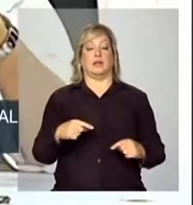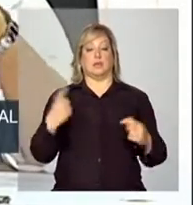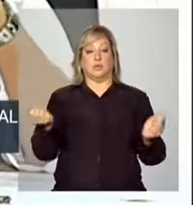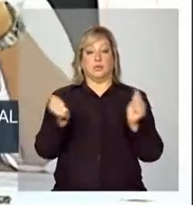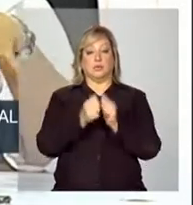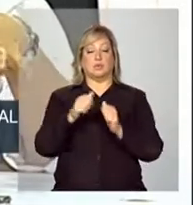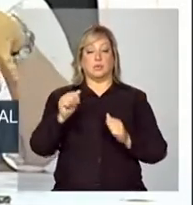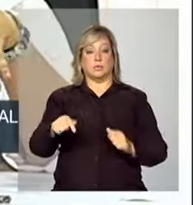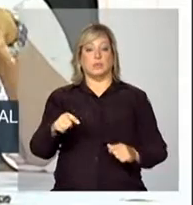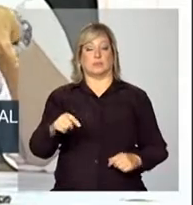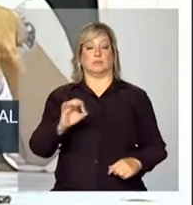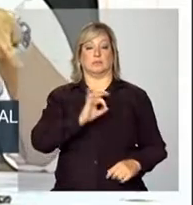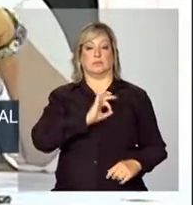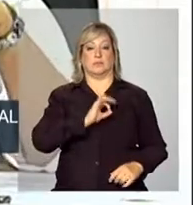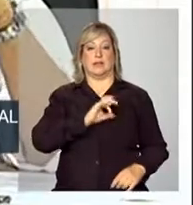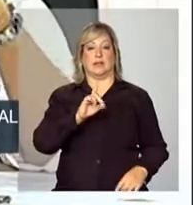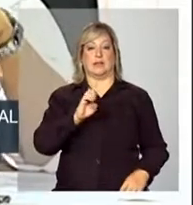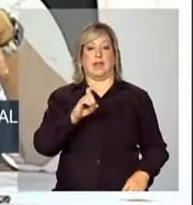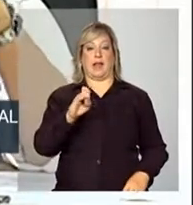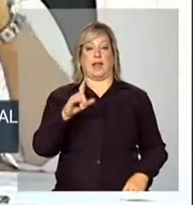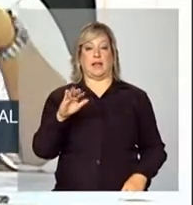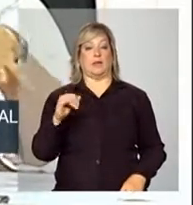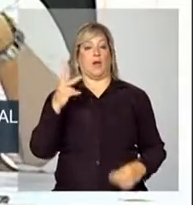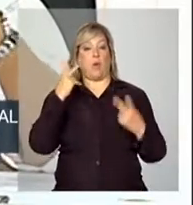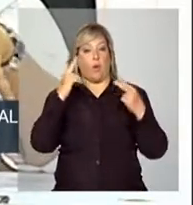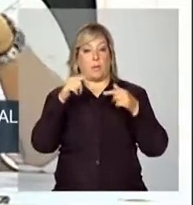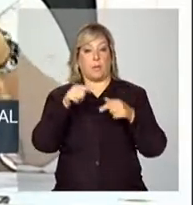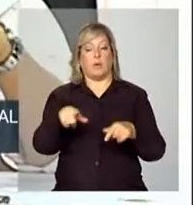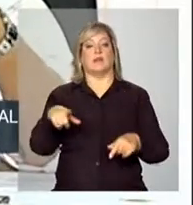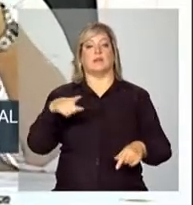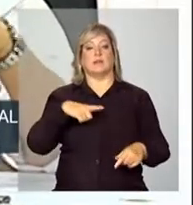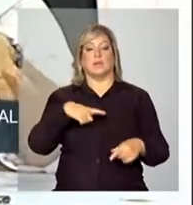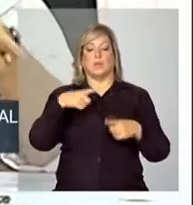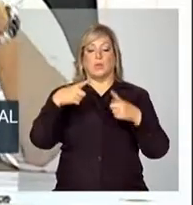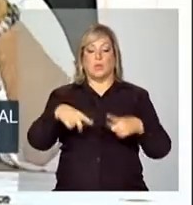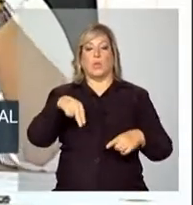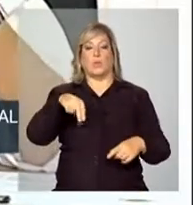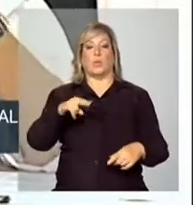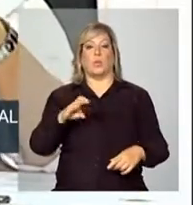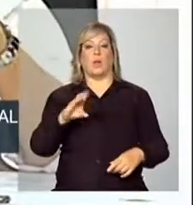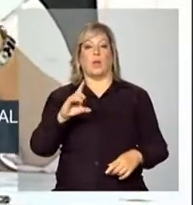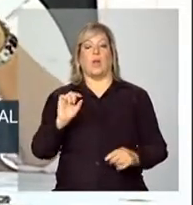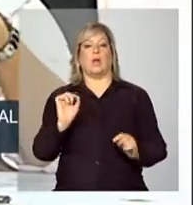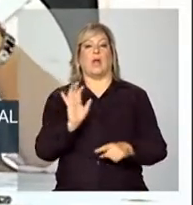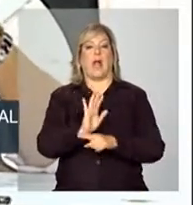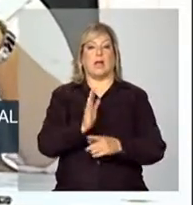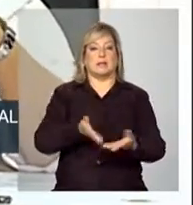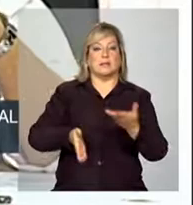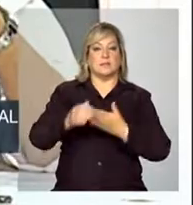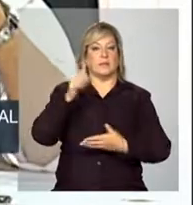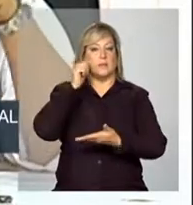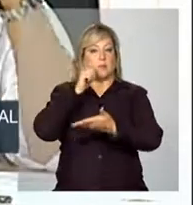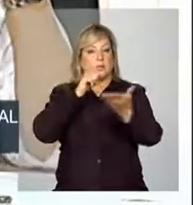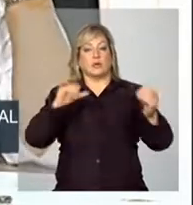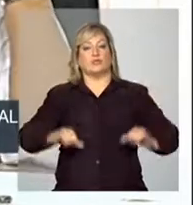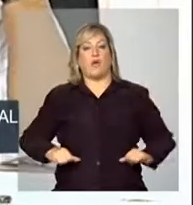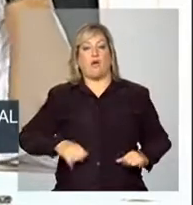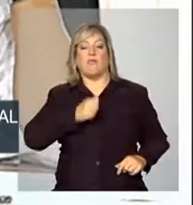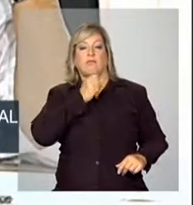comuns núcleo especializado de atendimento às mulheres em situação de violência ou de tráfico